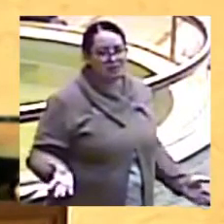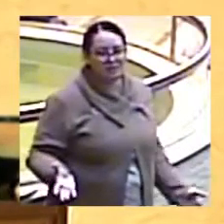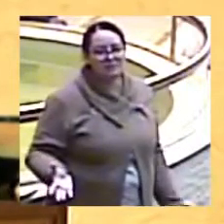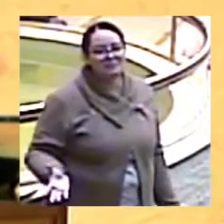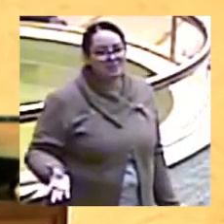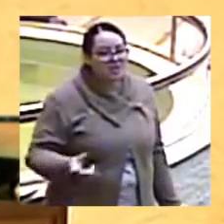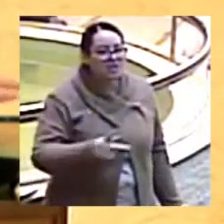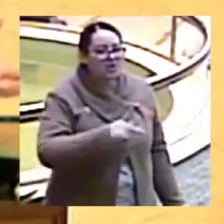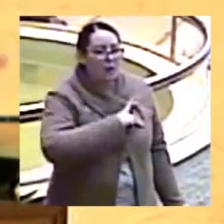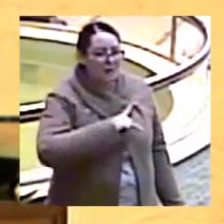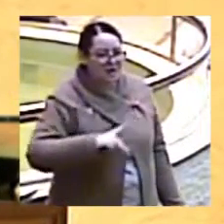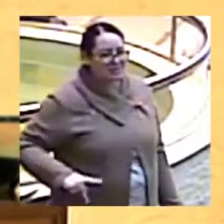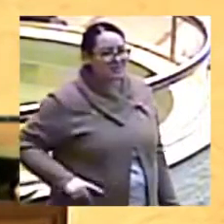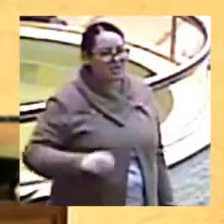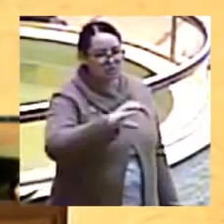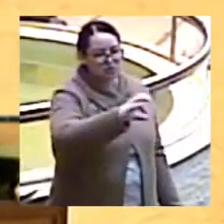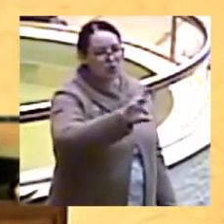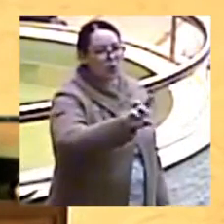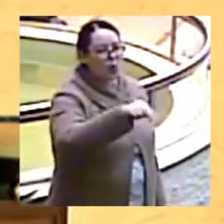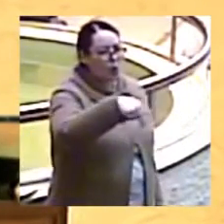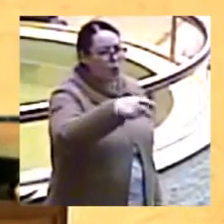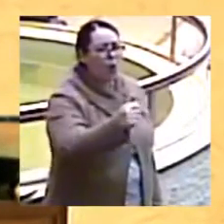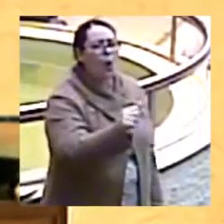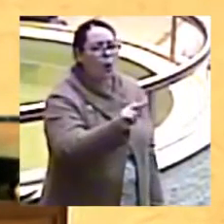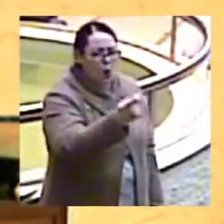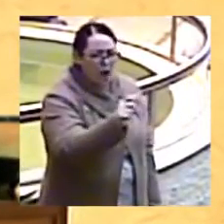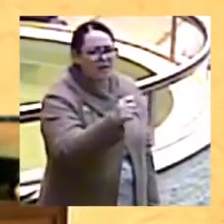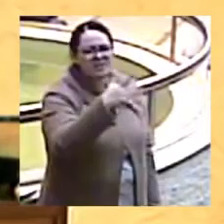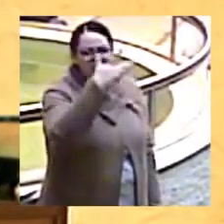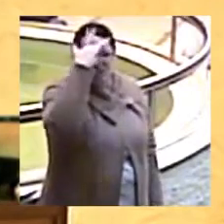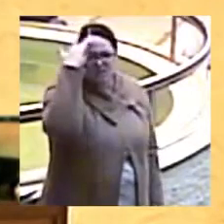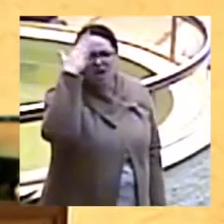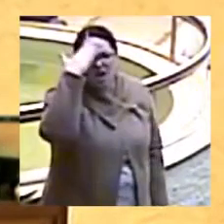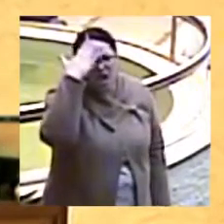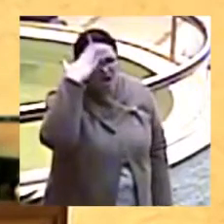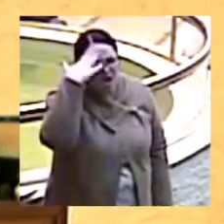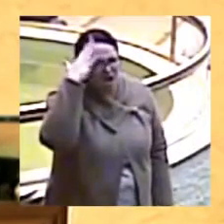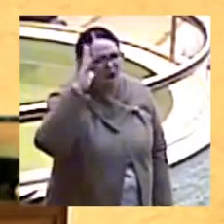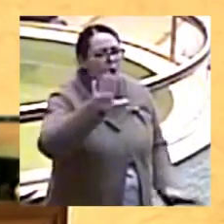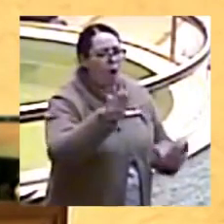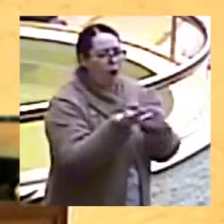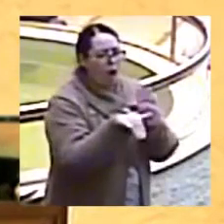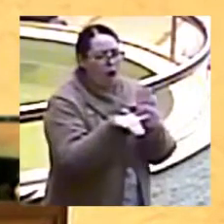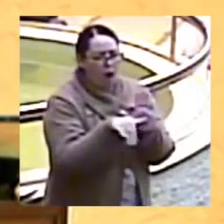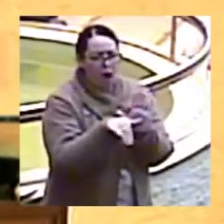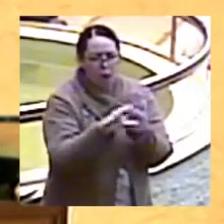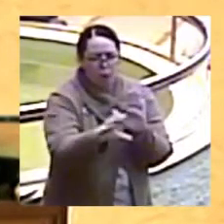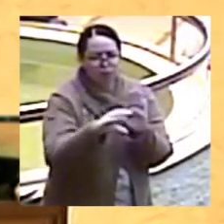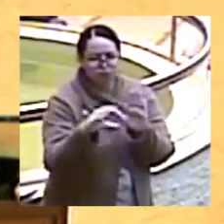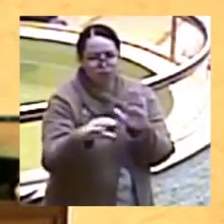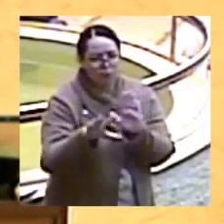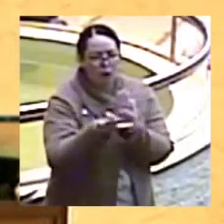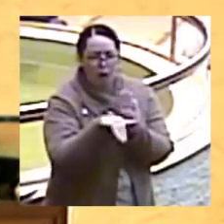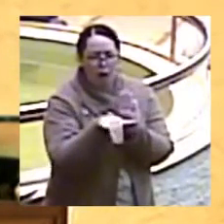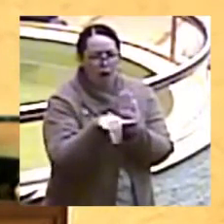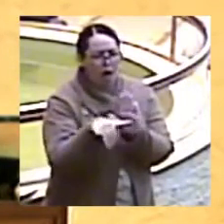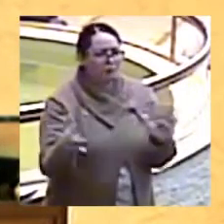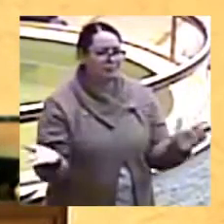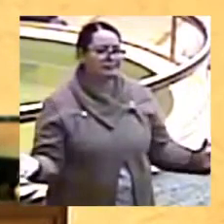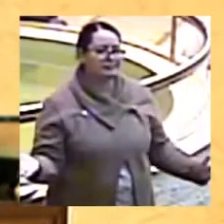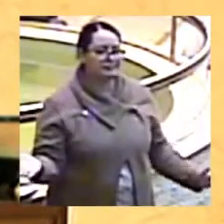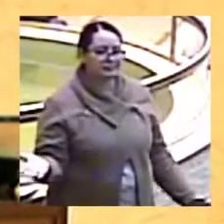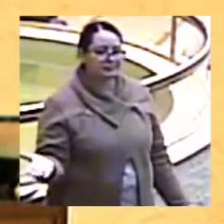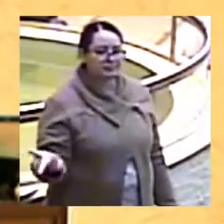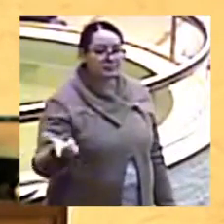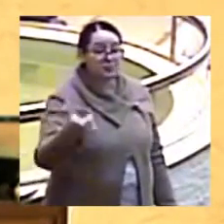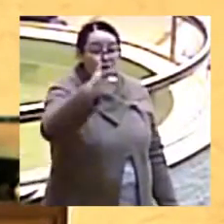não demoraria tanto tempo para ser afastado. E em alguns países, com uma ética aguçada, ele